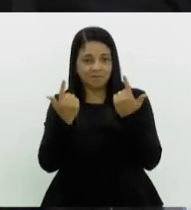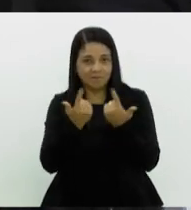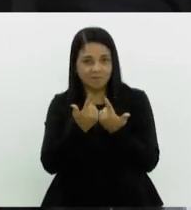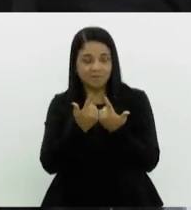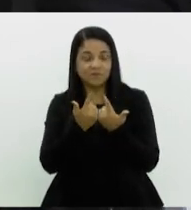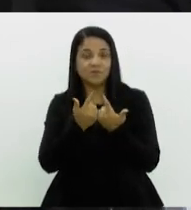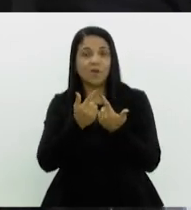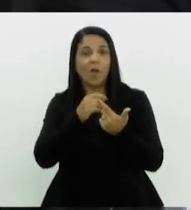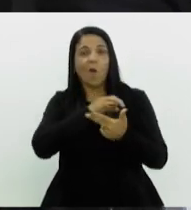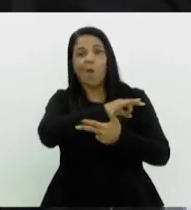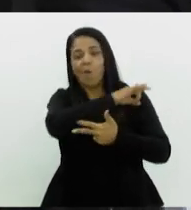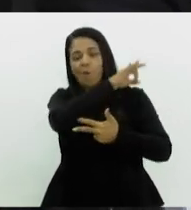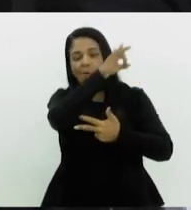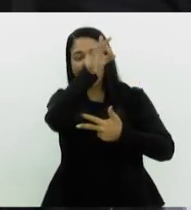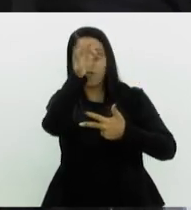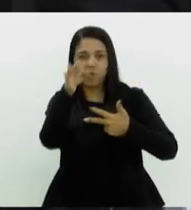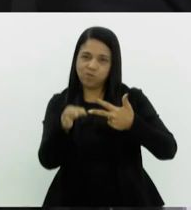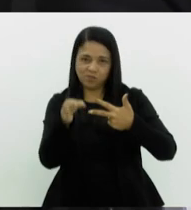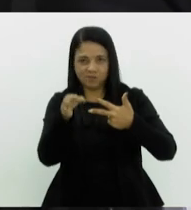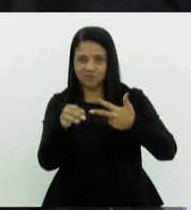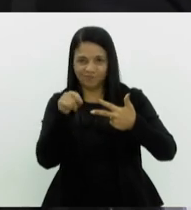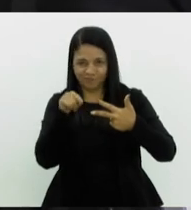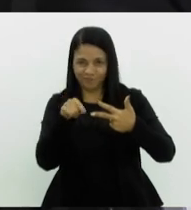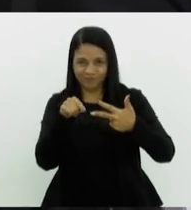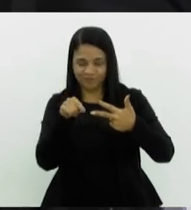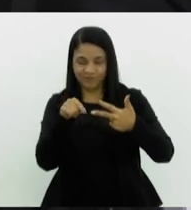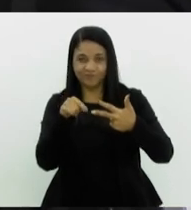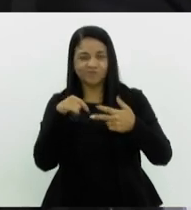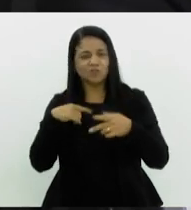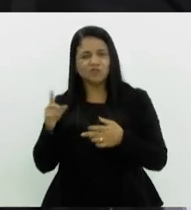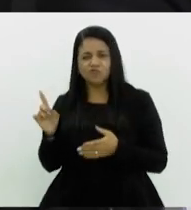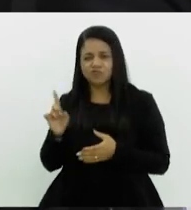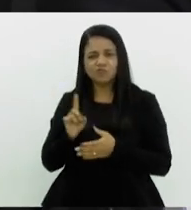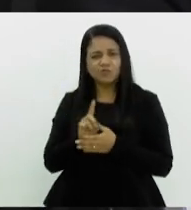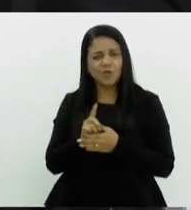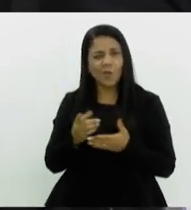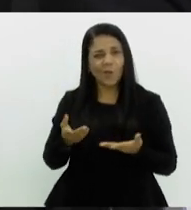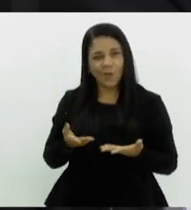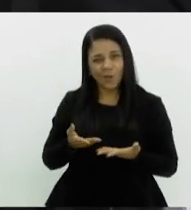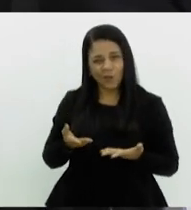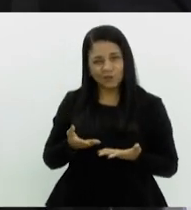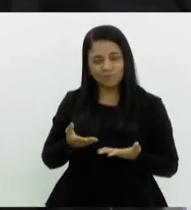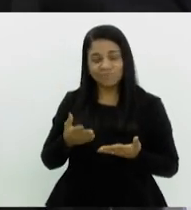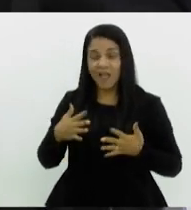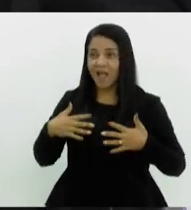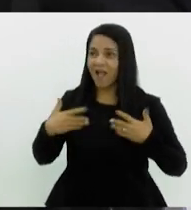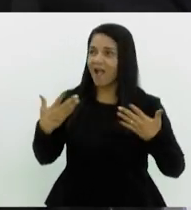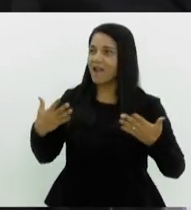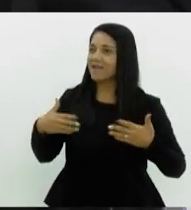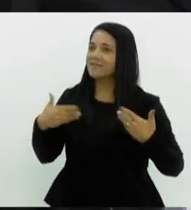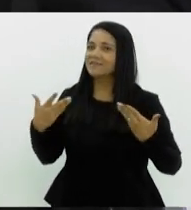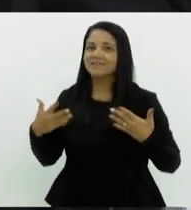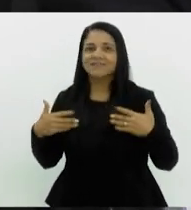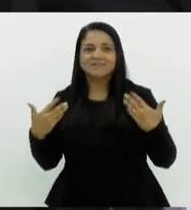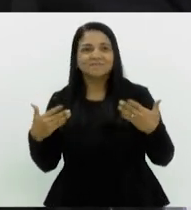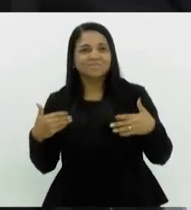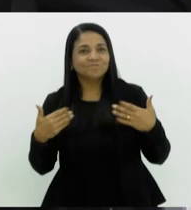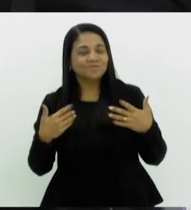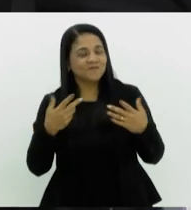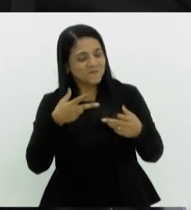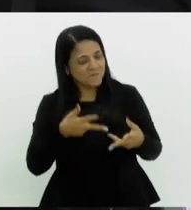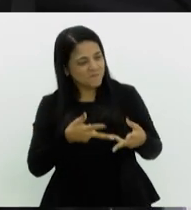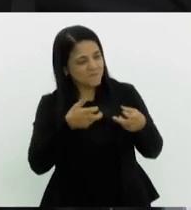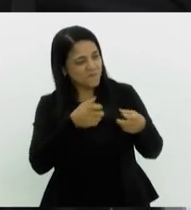Por isso, eu hoje, quando cheguei aqui, eu fui tomado de uma alegria muito grande por ver o meu